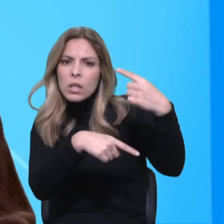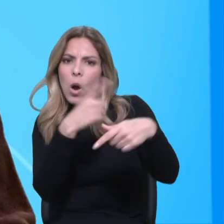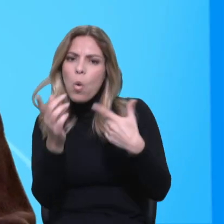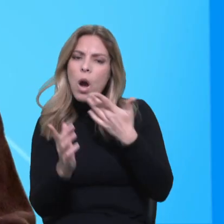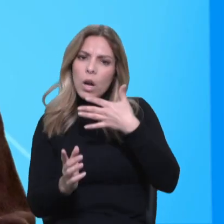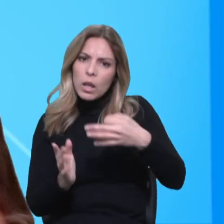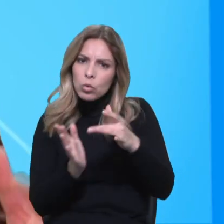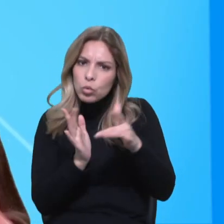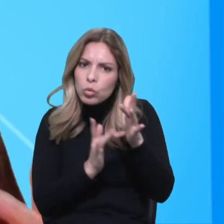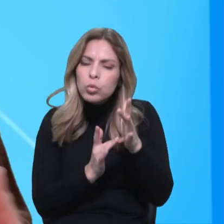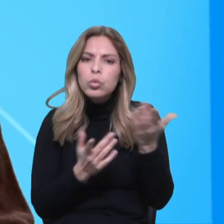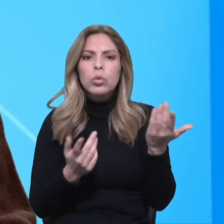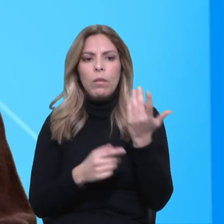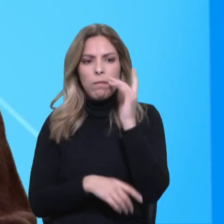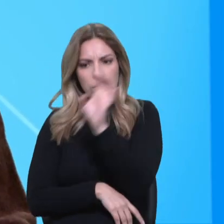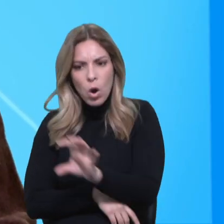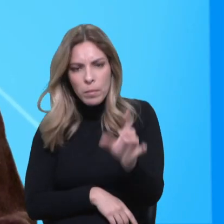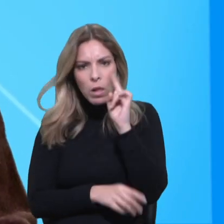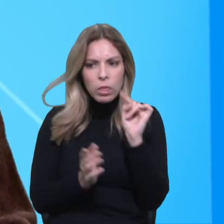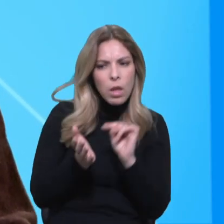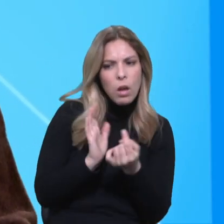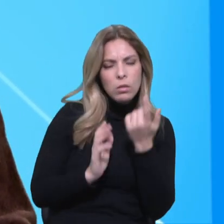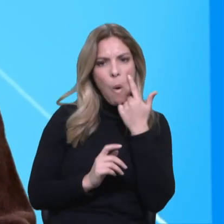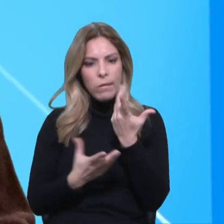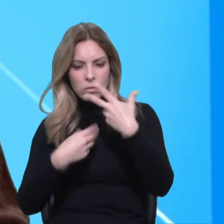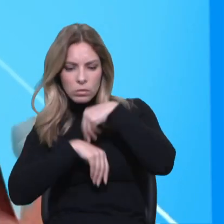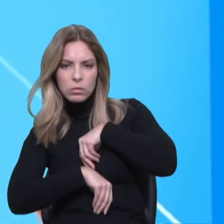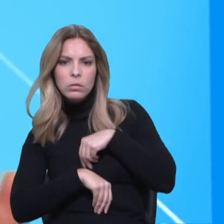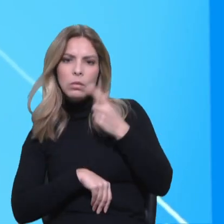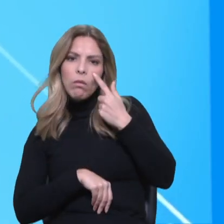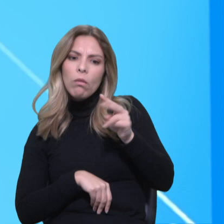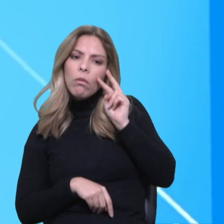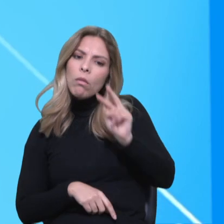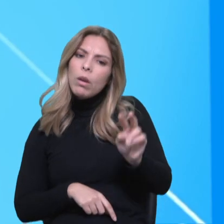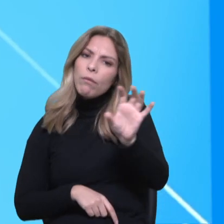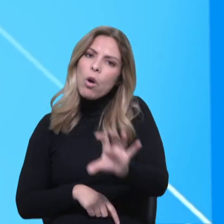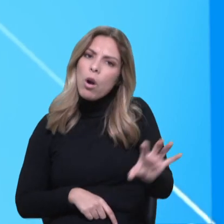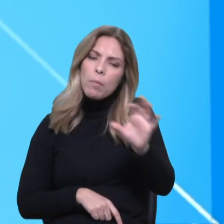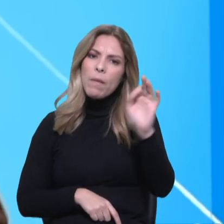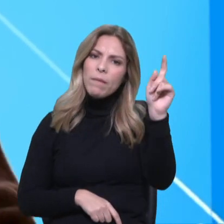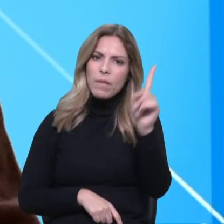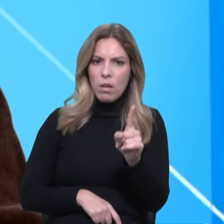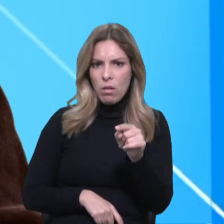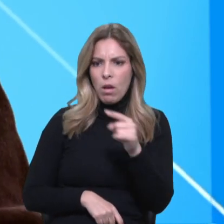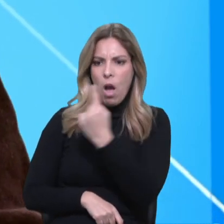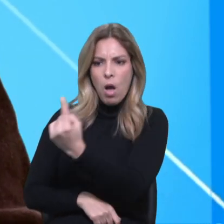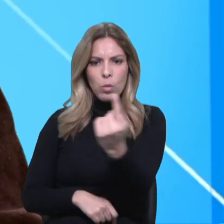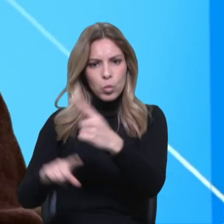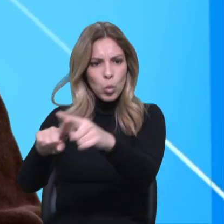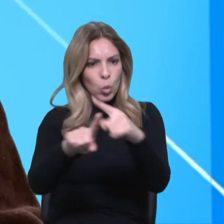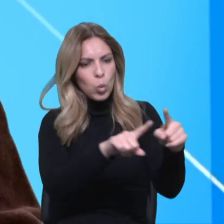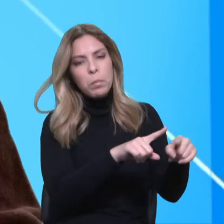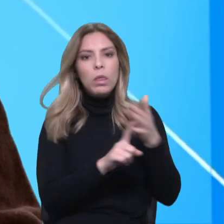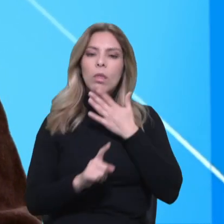de experimentar e viver a fé cristã. E para mim isso é uma fonte de riqueza. Por isso, o facto de podermos